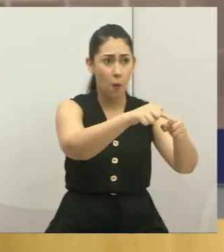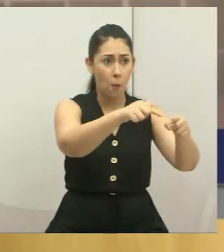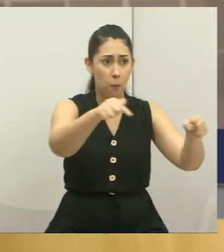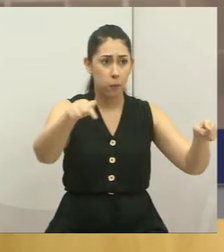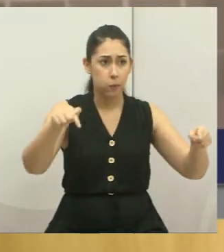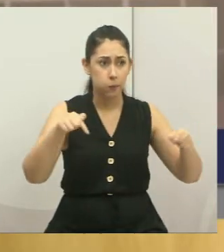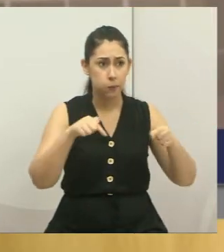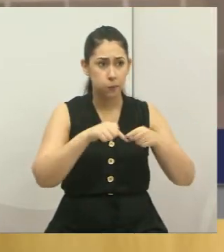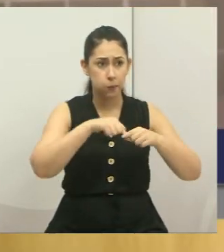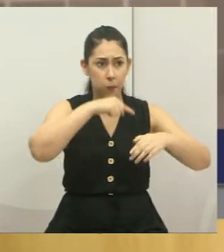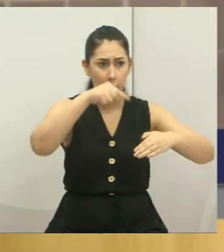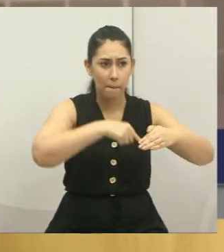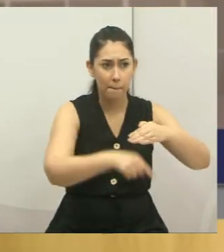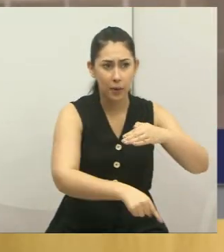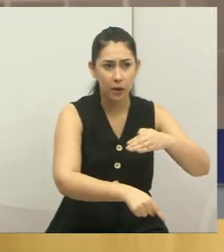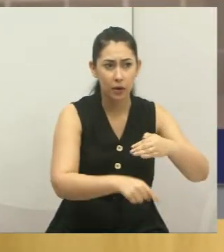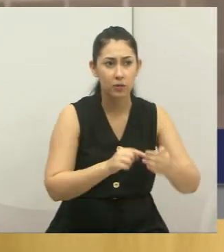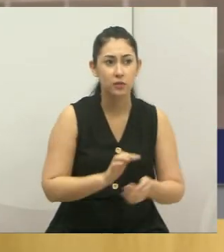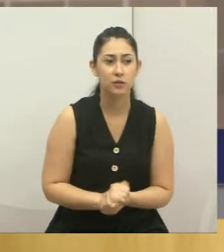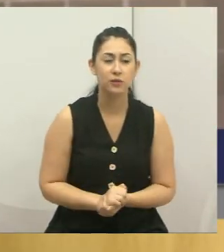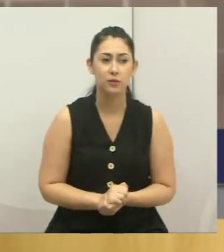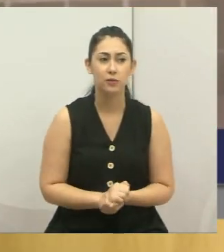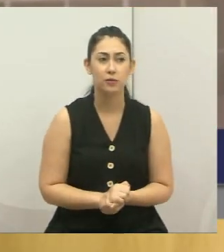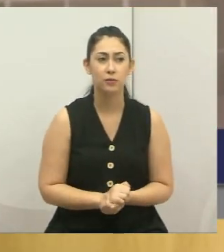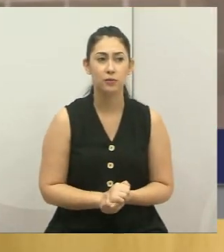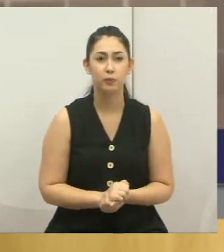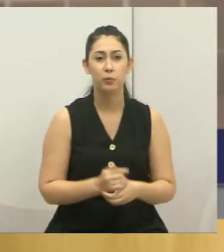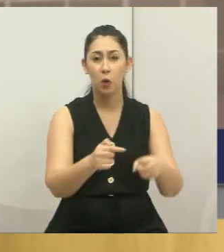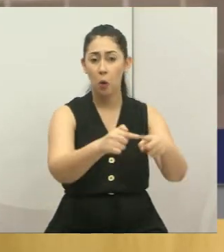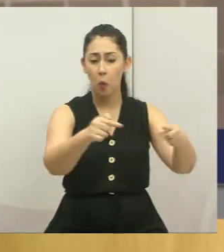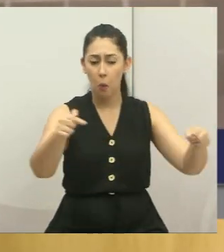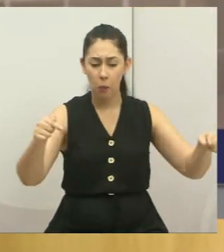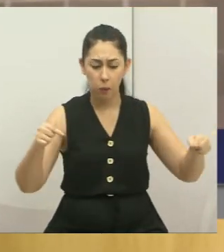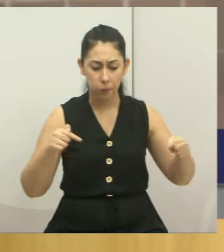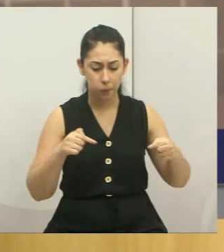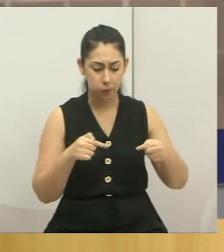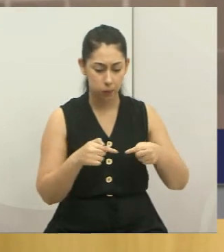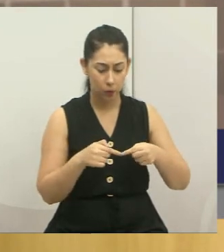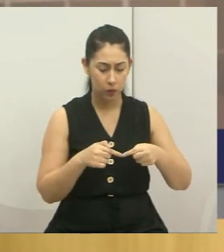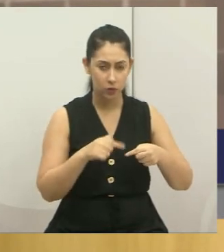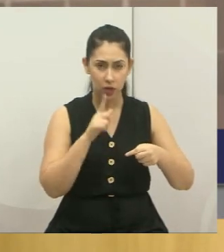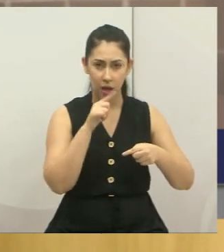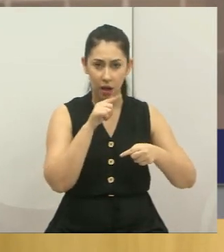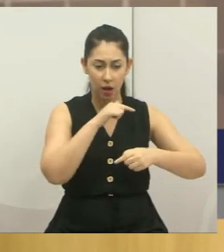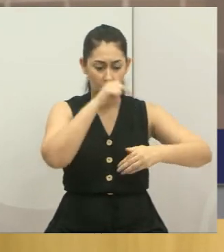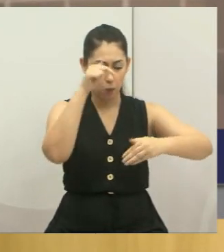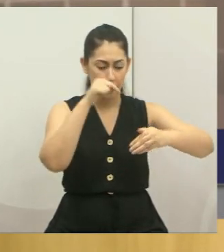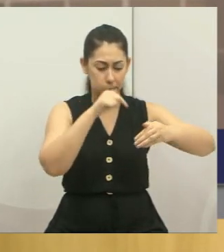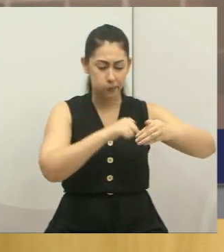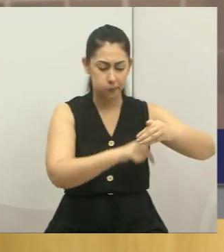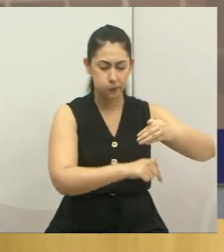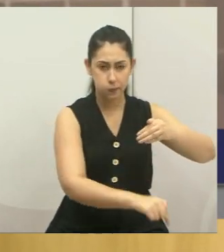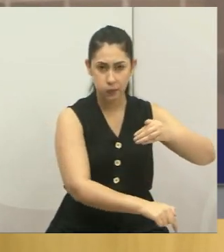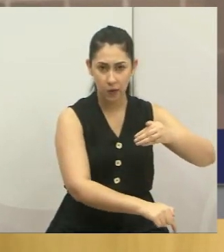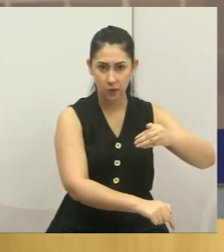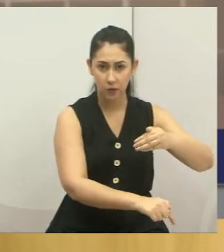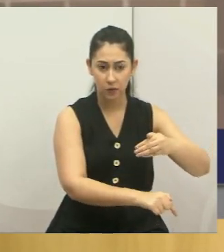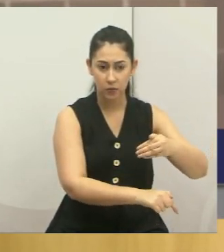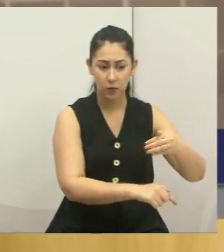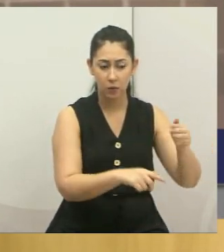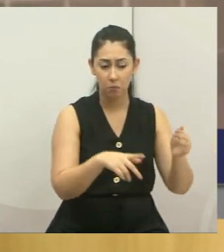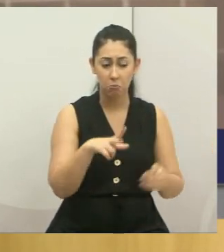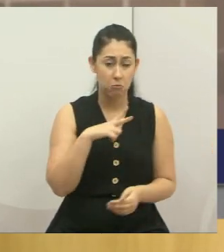ouvindo? O abastecimento de água se dá normalmente por poços individuais